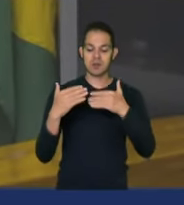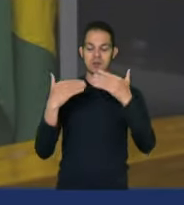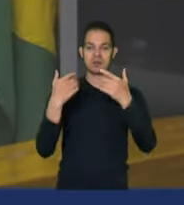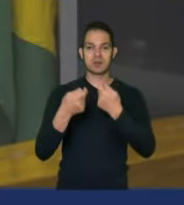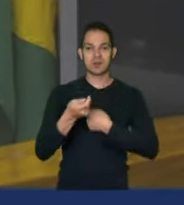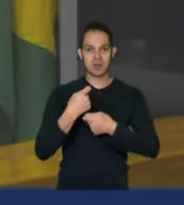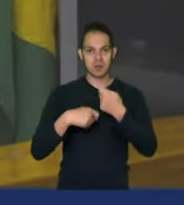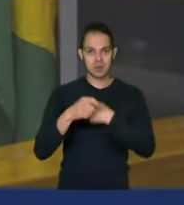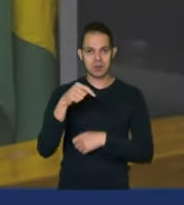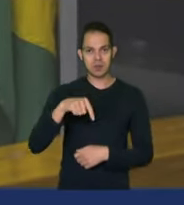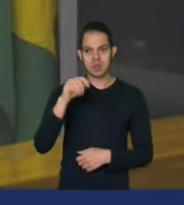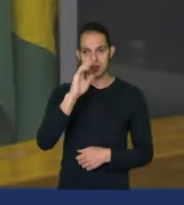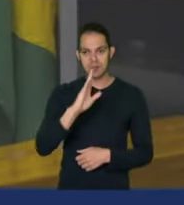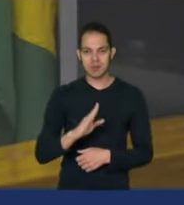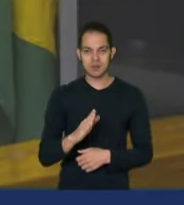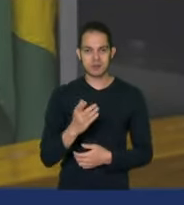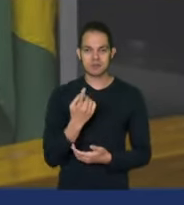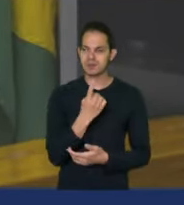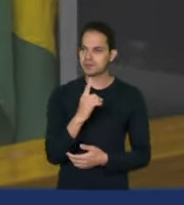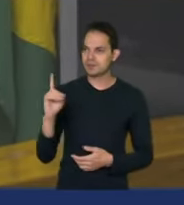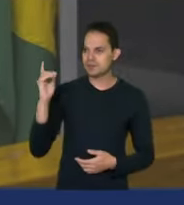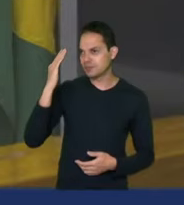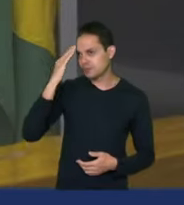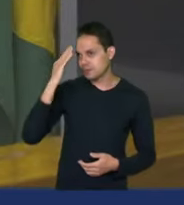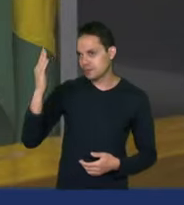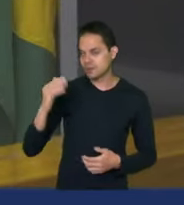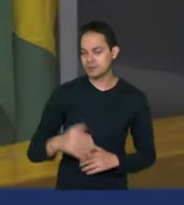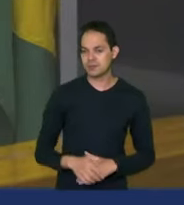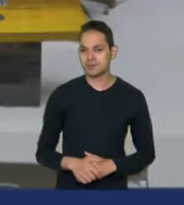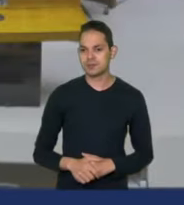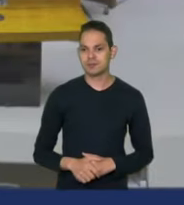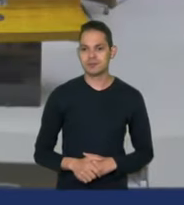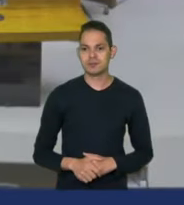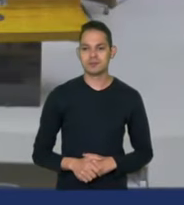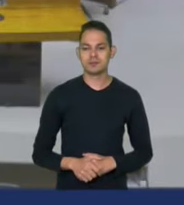país. Era isso. Muito obrigado, deputado.